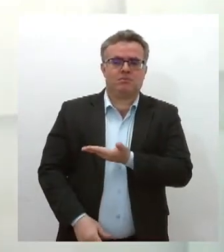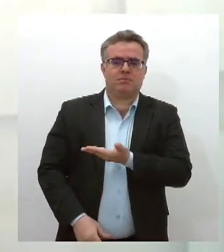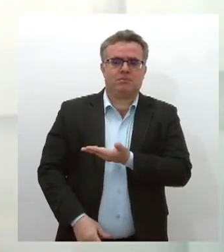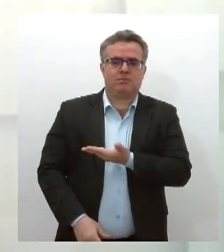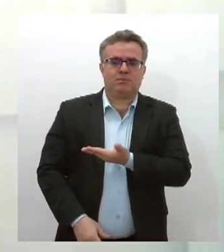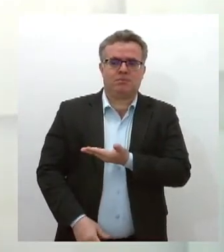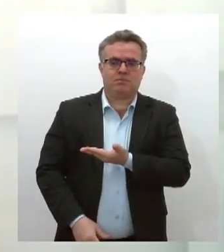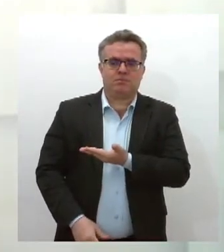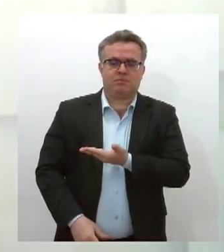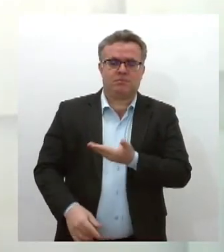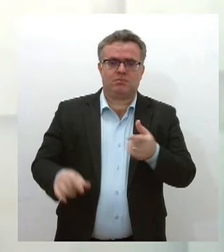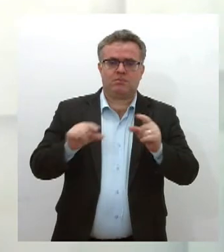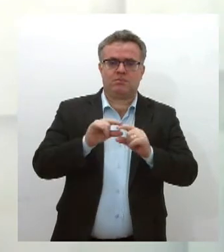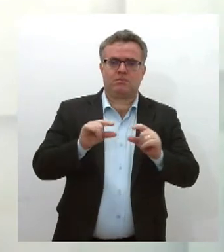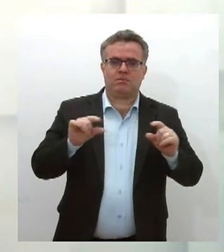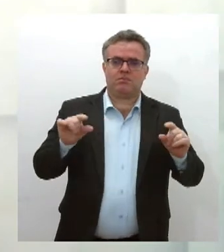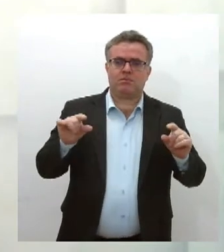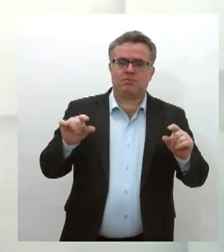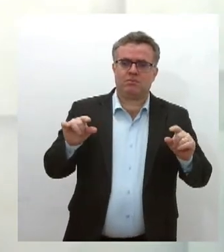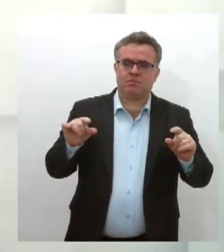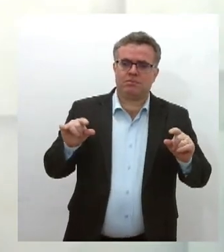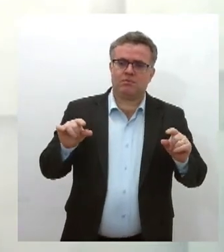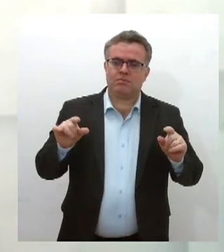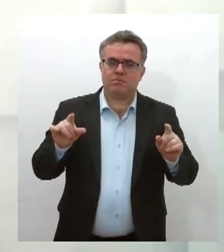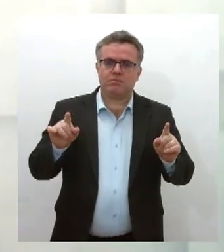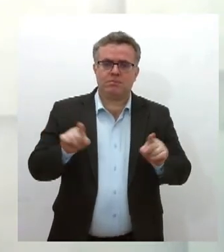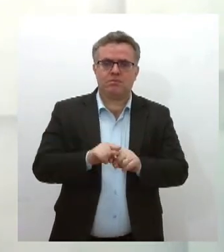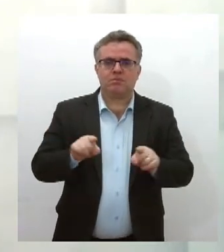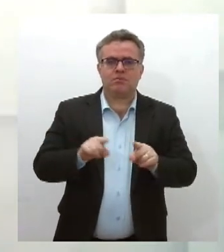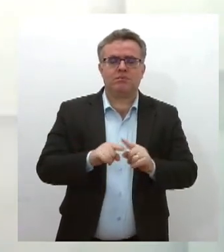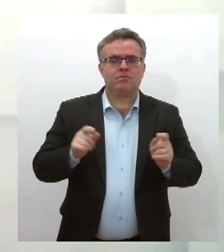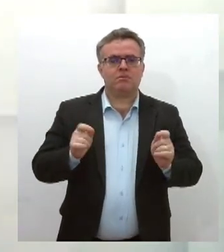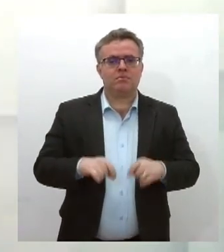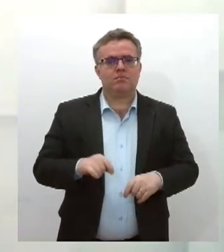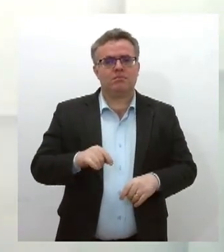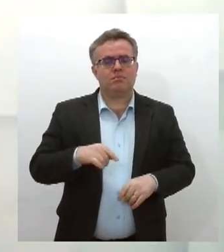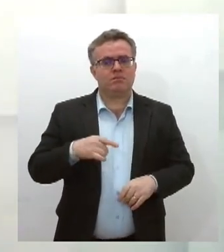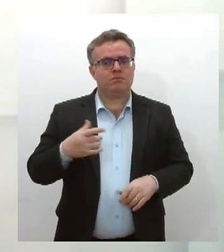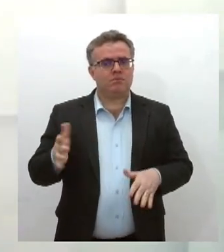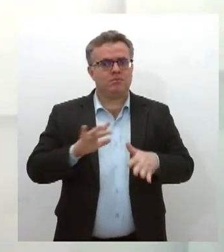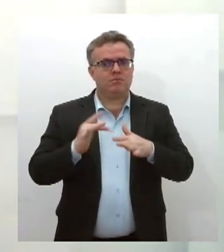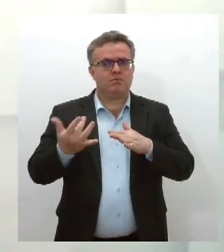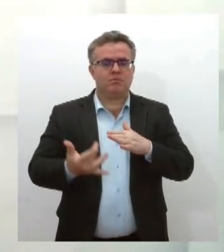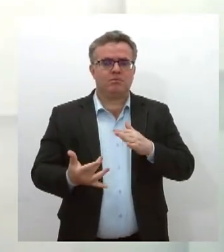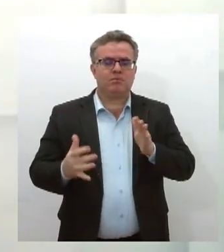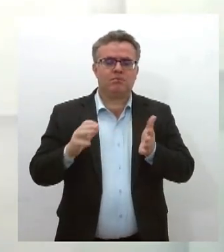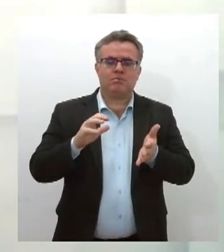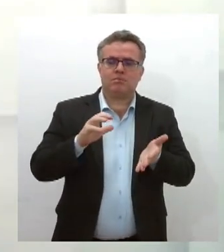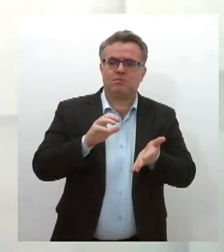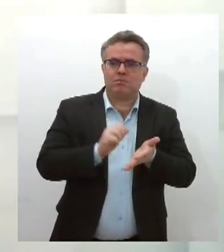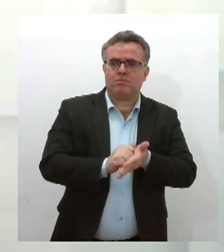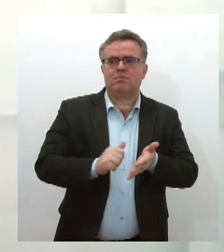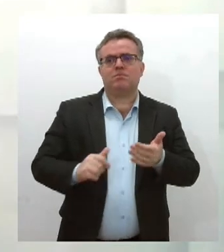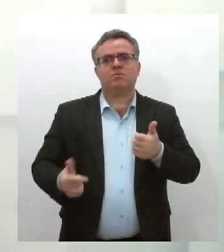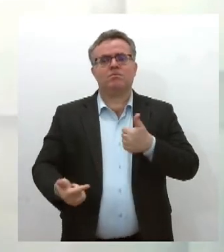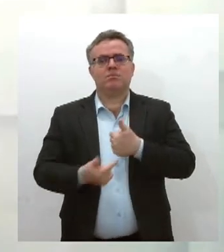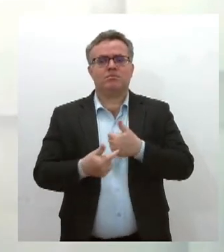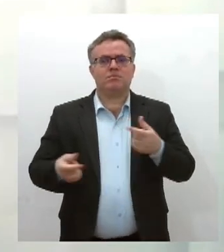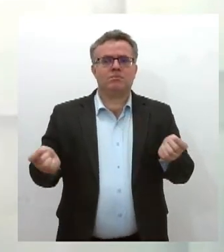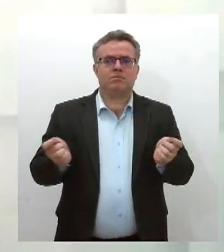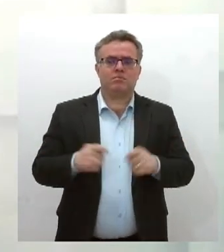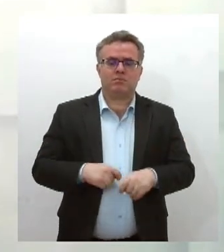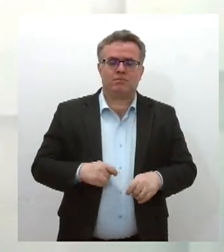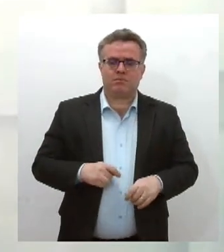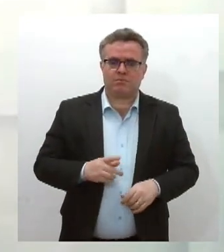al.se.leg.br. Também tem muito conteúdo em nossas redes sociais. No Facebook e no Twitter é @AssembleiaSE. Já no Instagram,